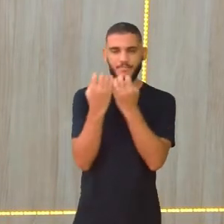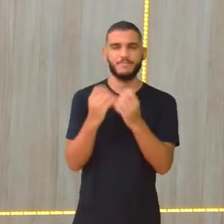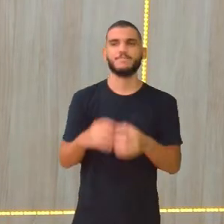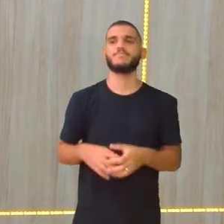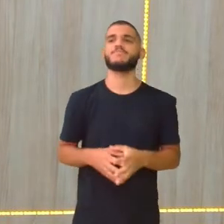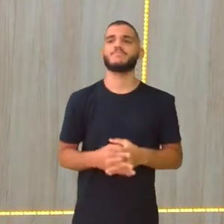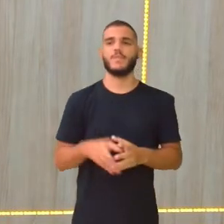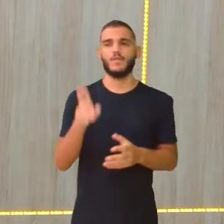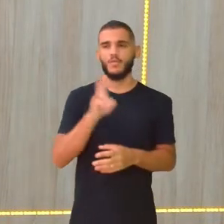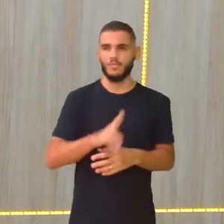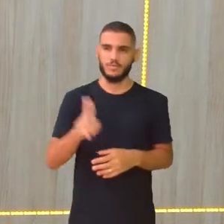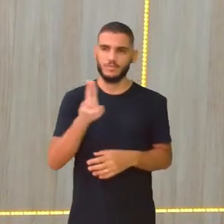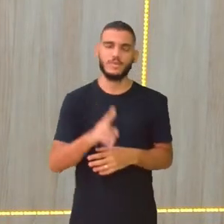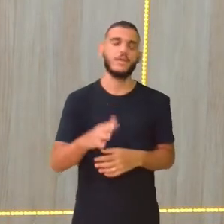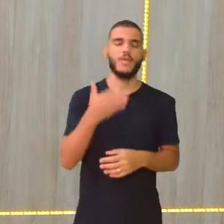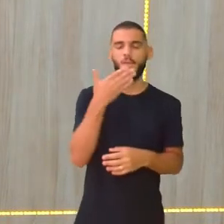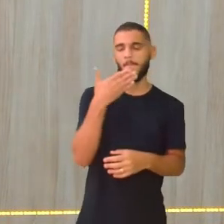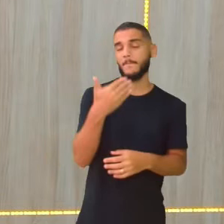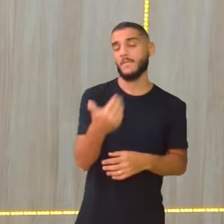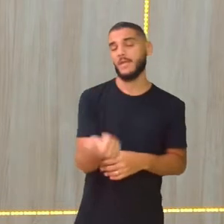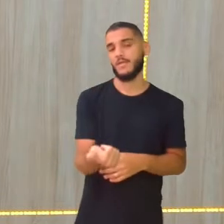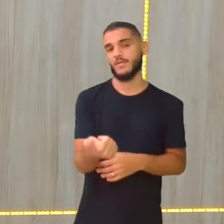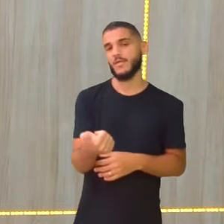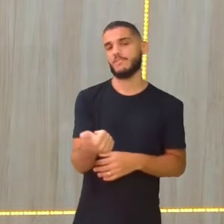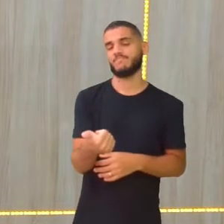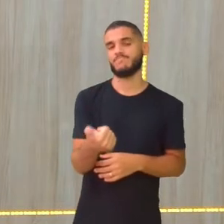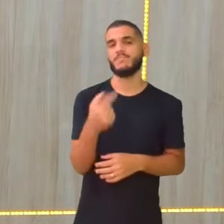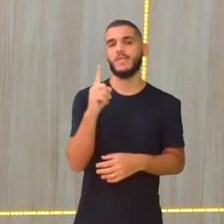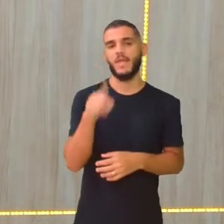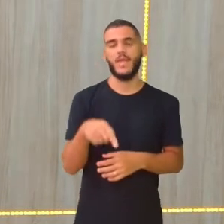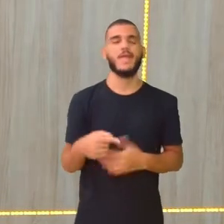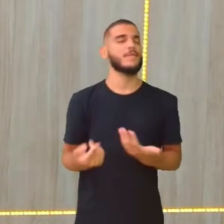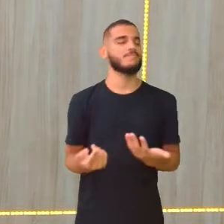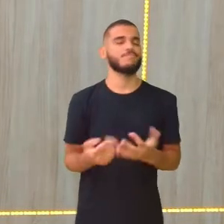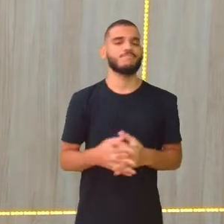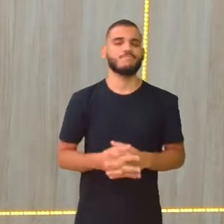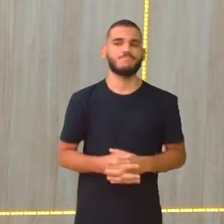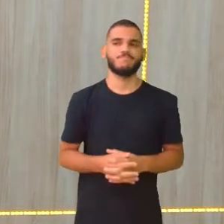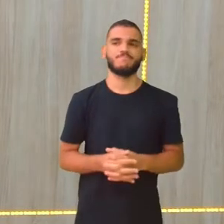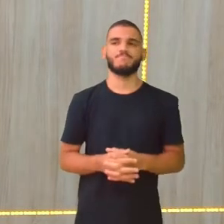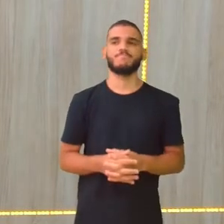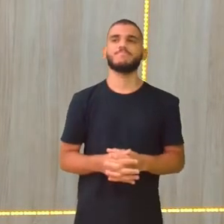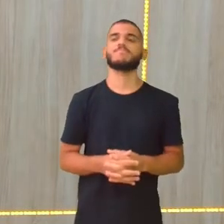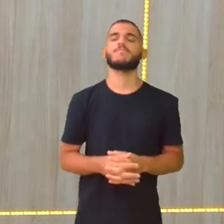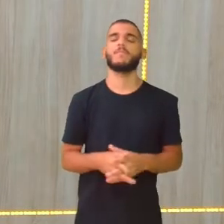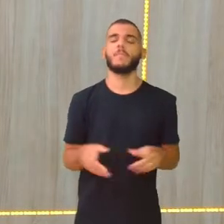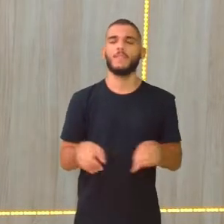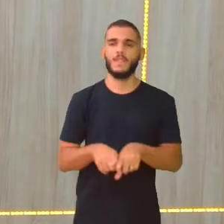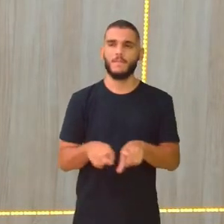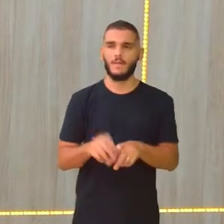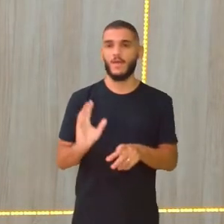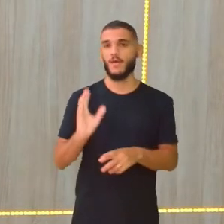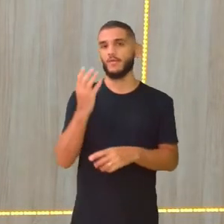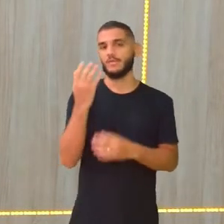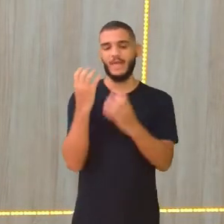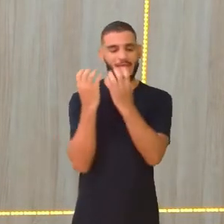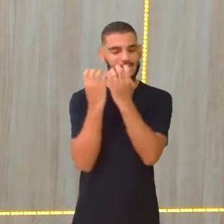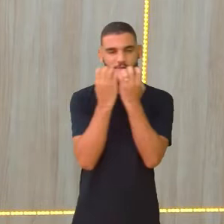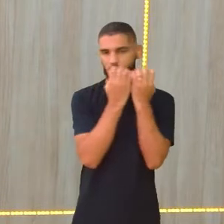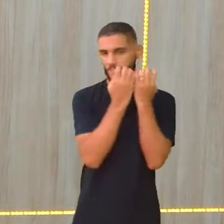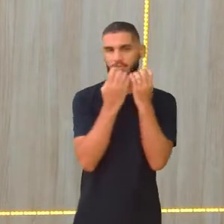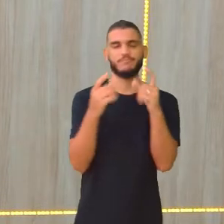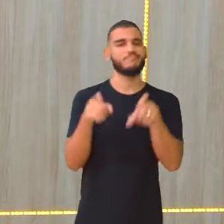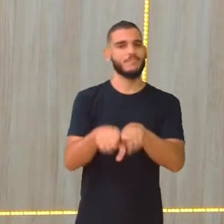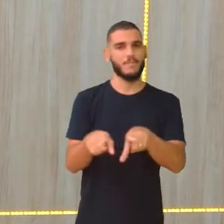da biofortificação, ela pode ser significativa e apresentar dados numéricos. Também vai acontecer na questão do milho.